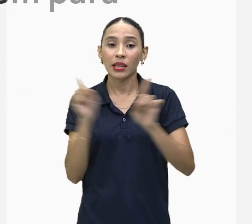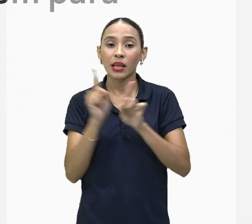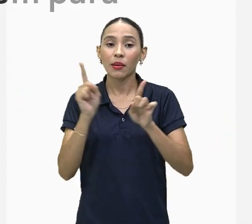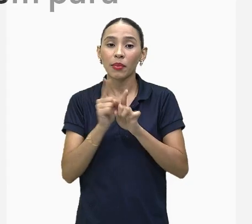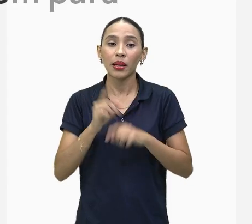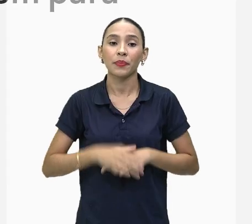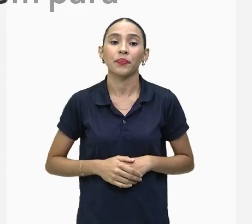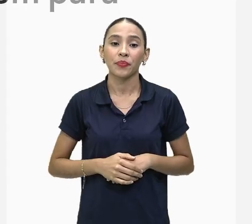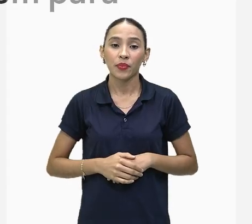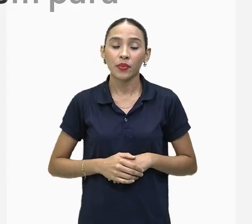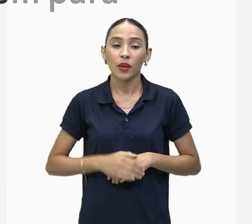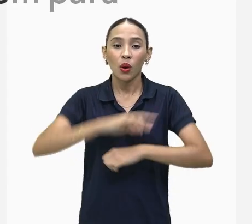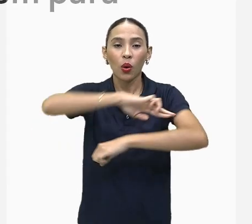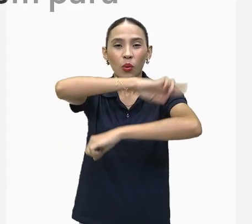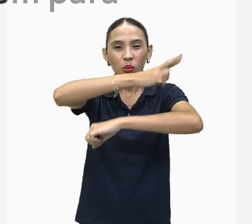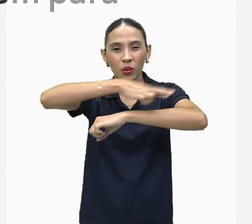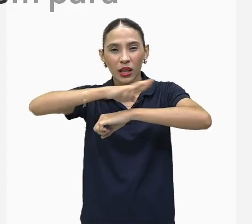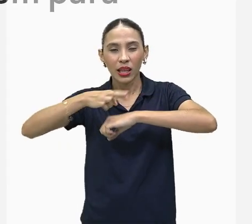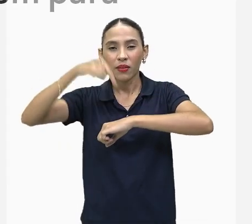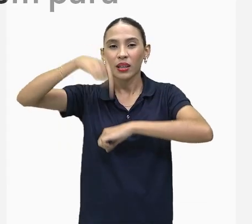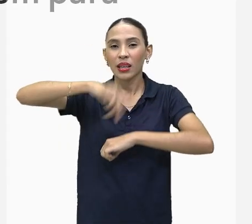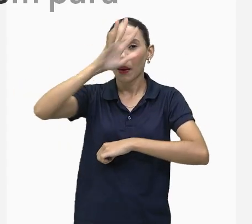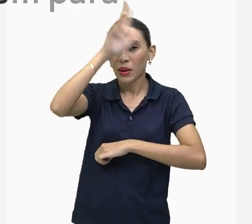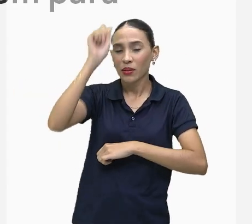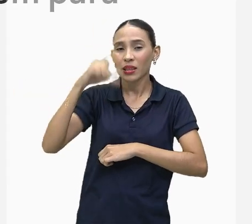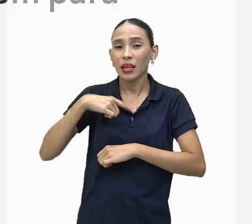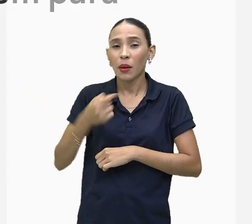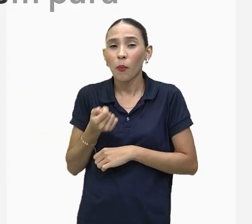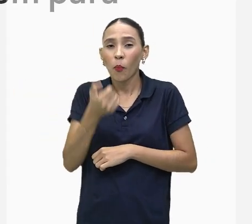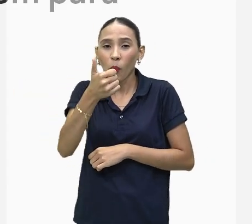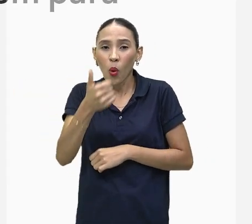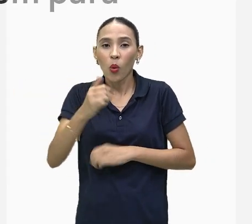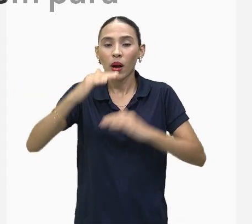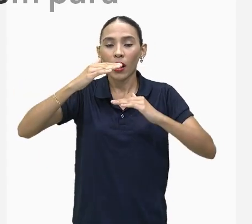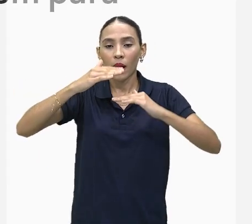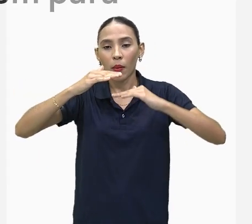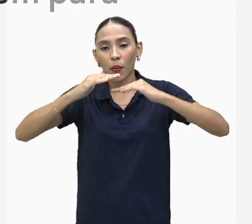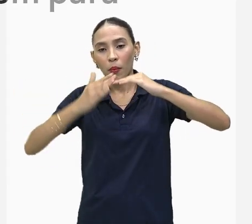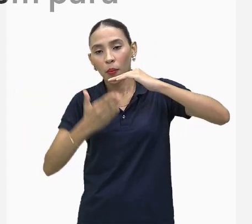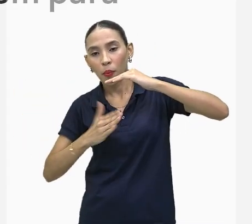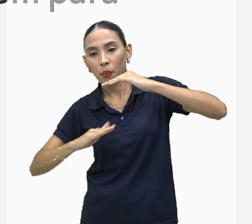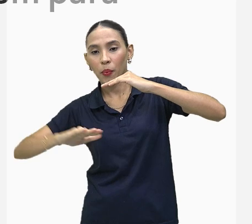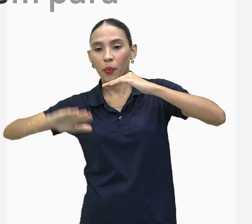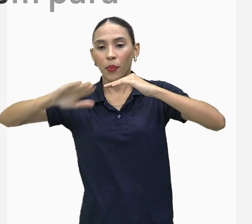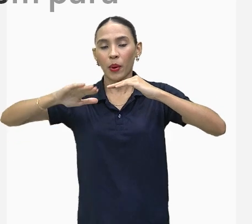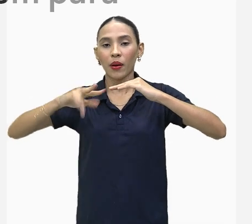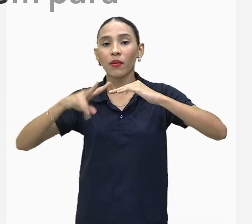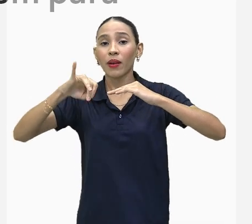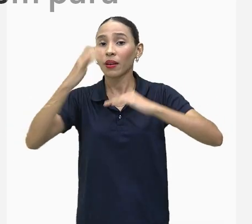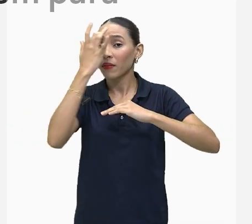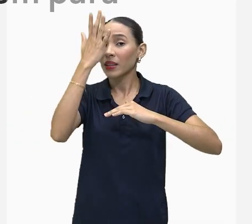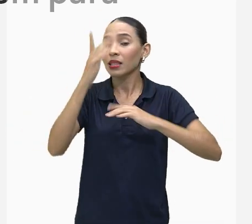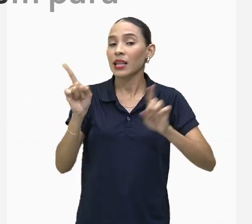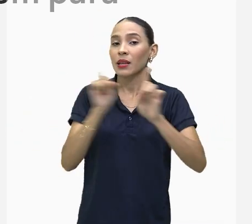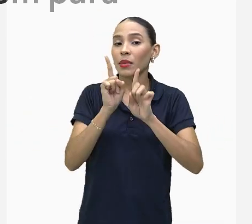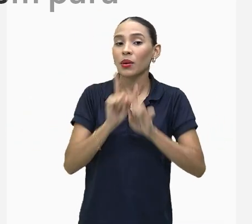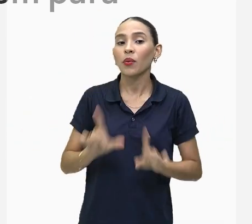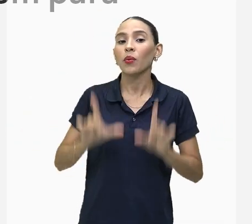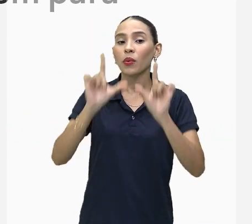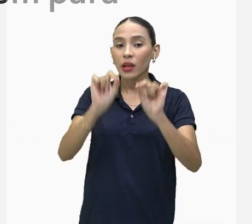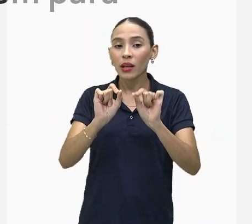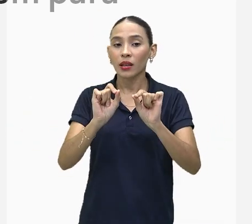devido ao nosso relevo amazônico ele ter pouca declividade, isso facilita